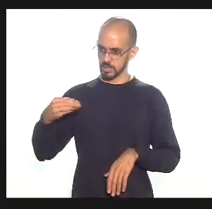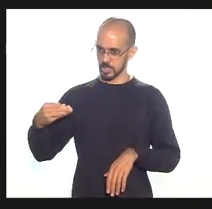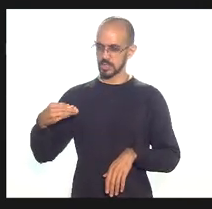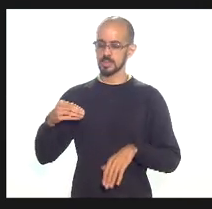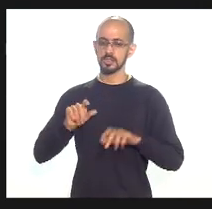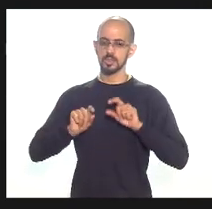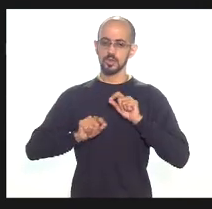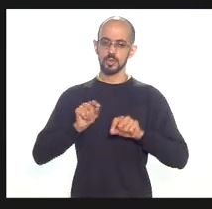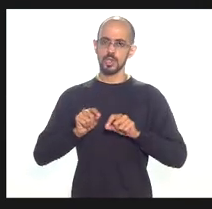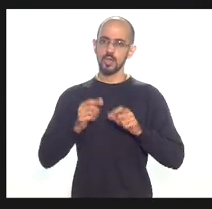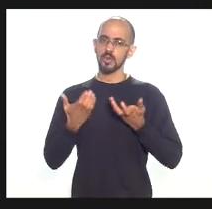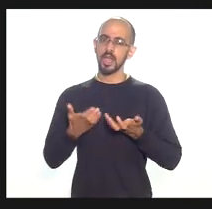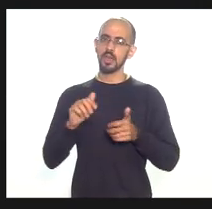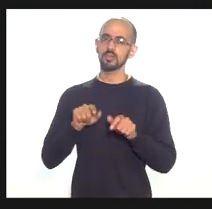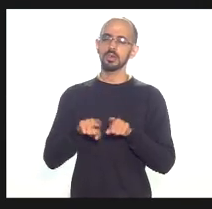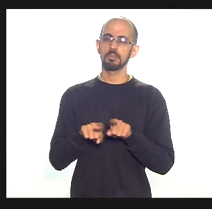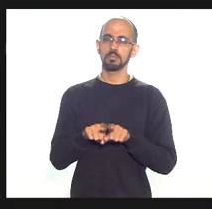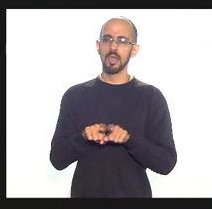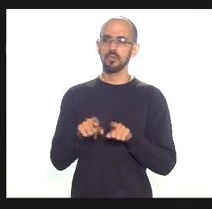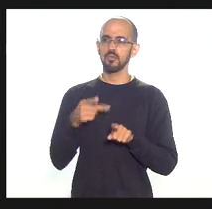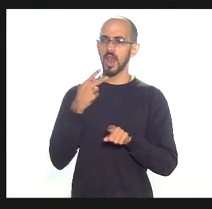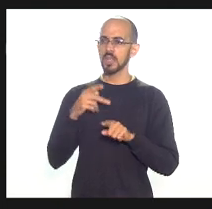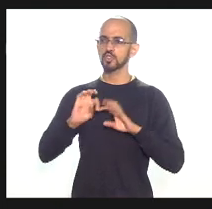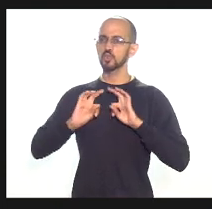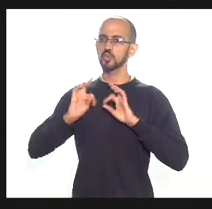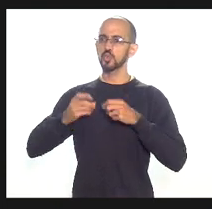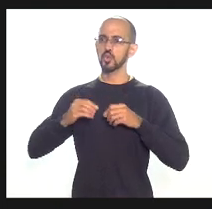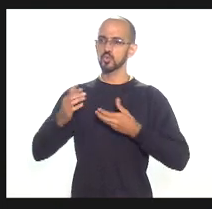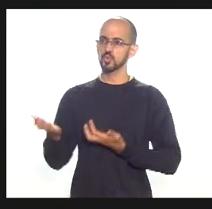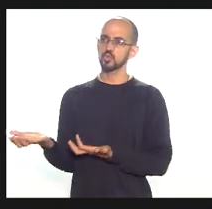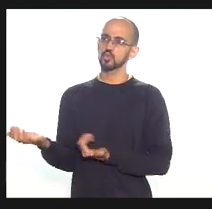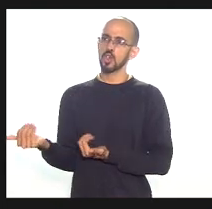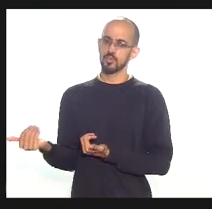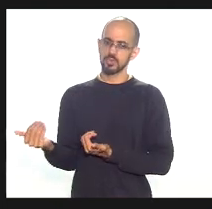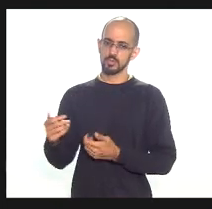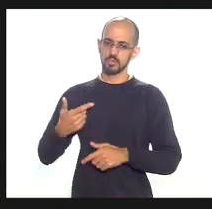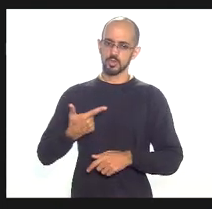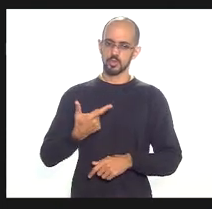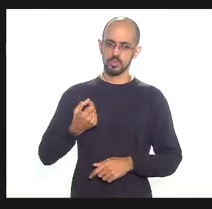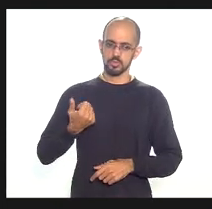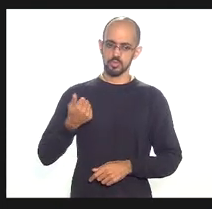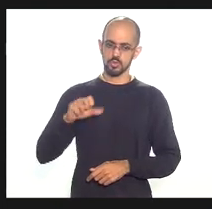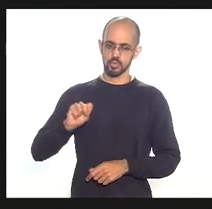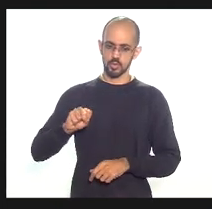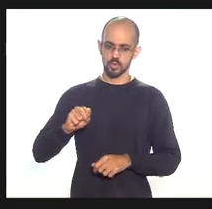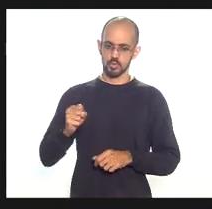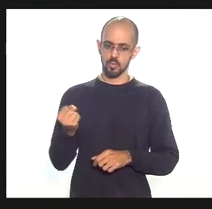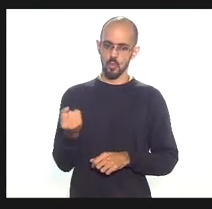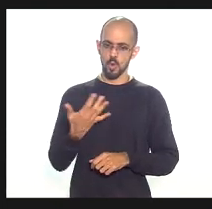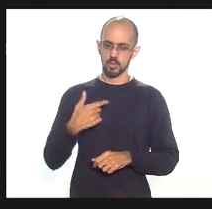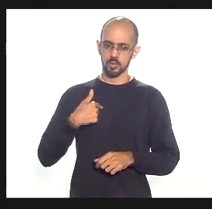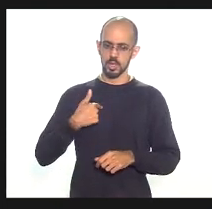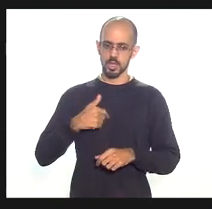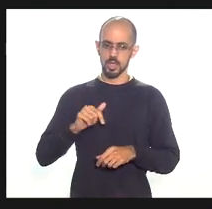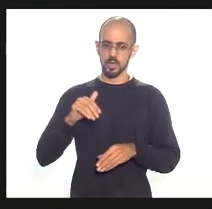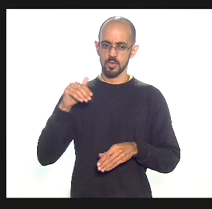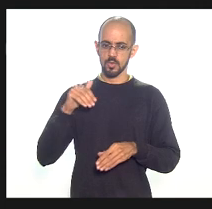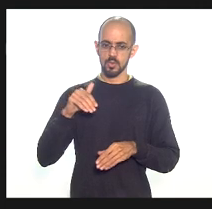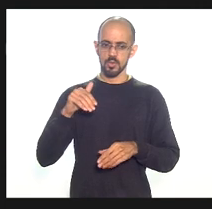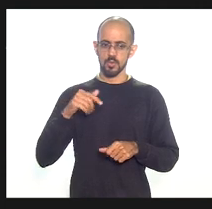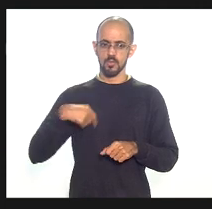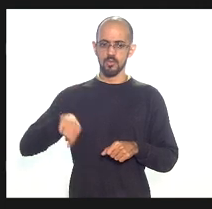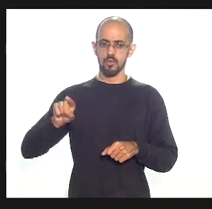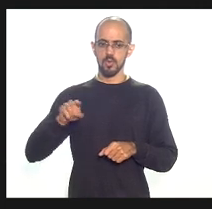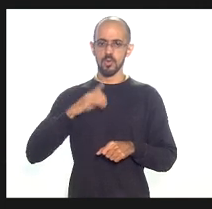e os nossos jovens em 2018 quando eu me coloquei no cenário político para concorrer como deputada